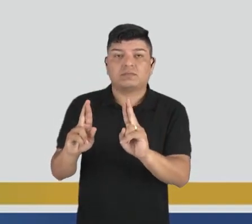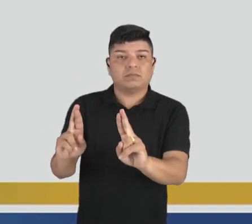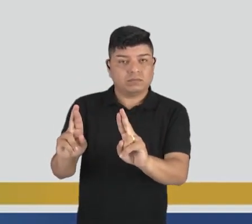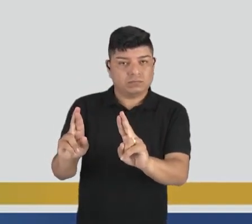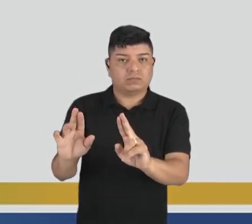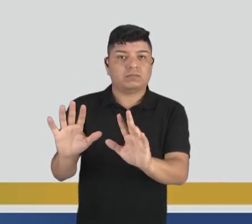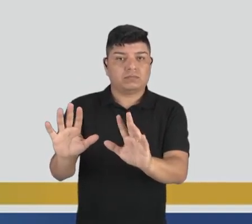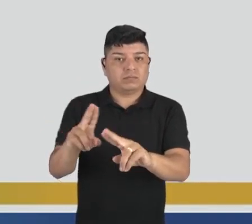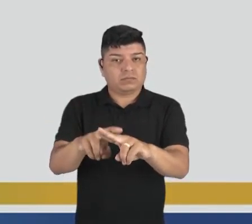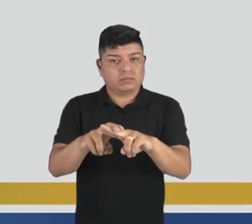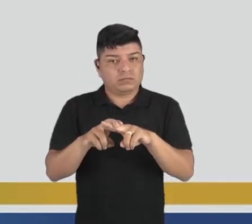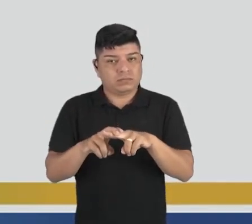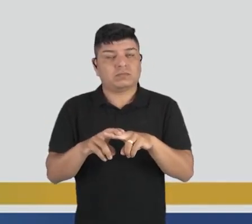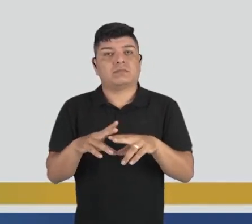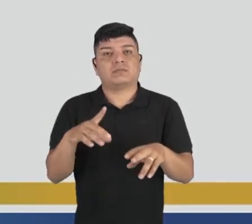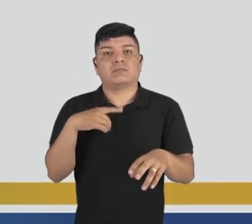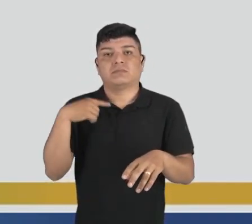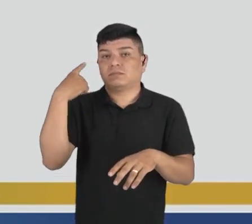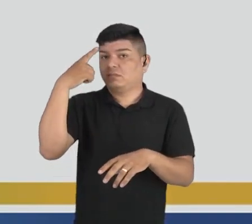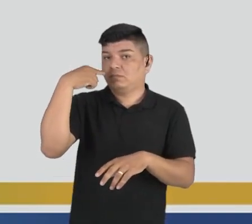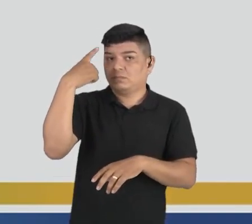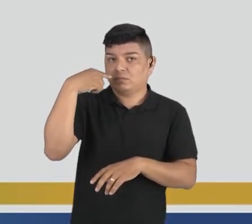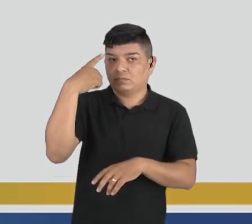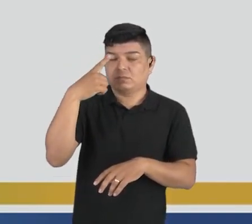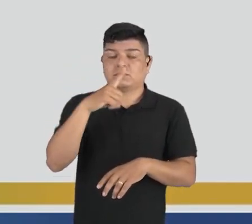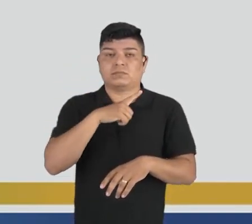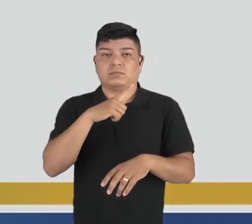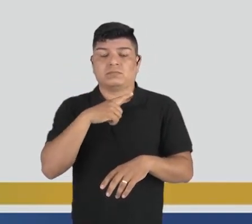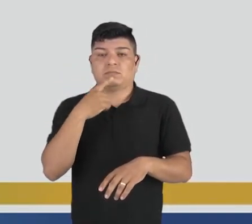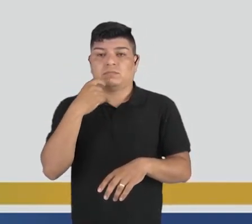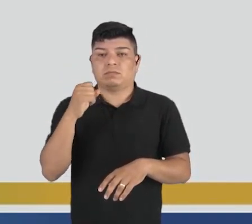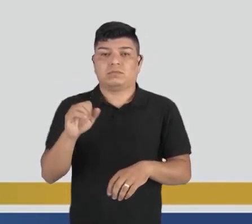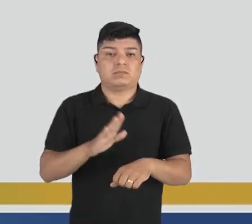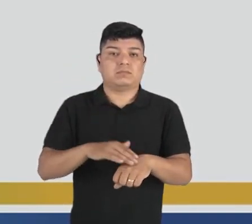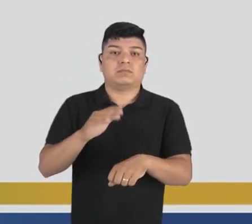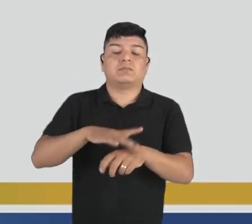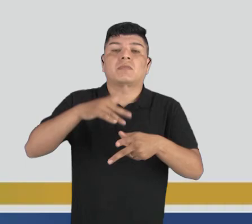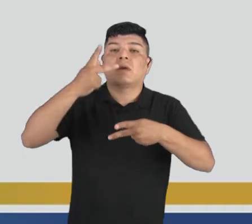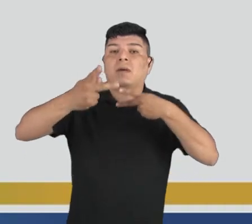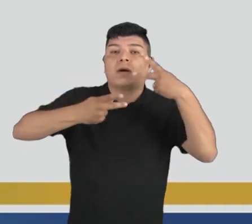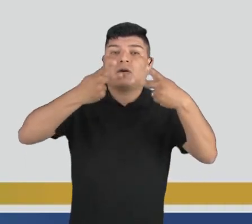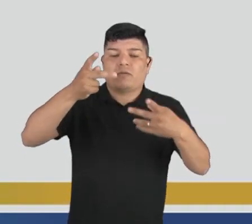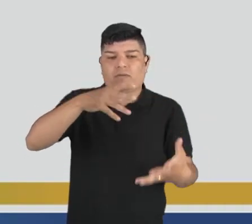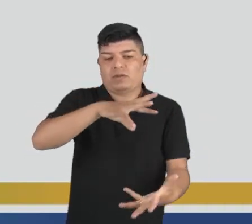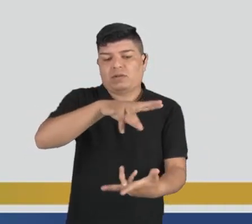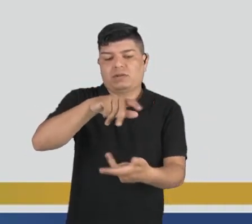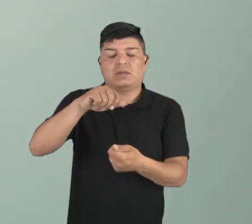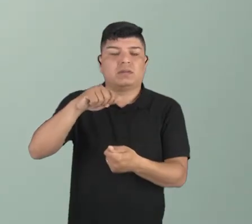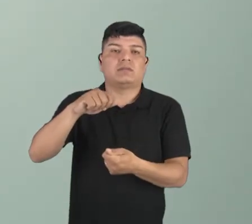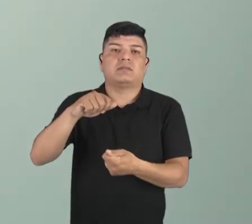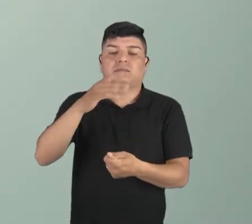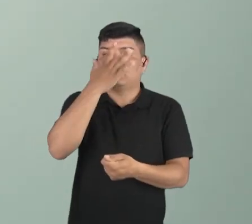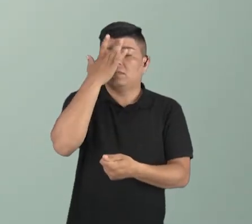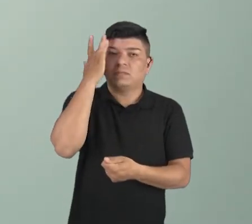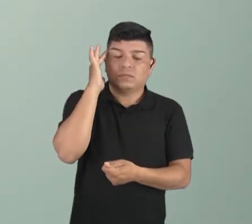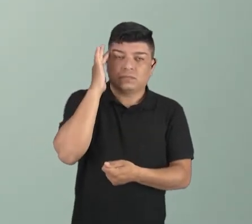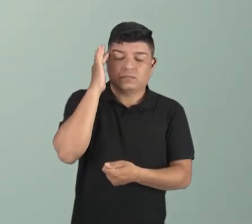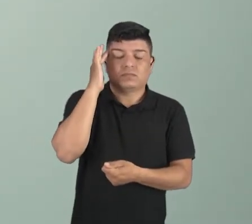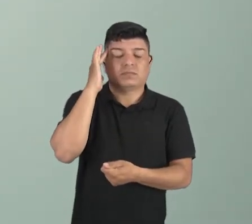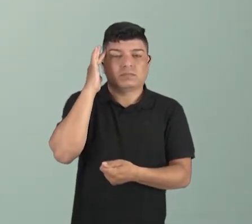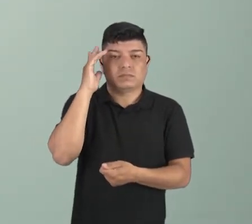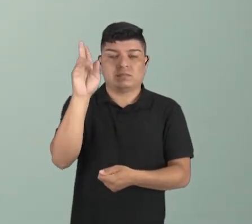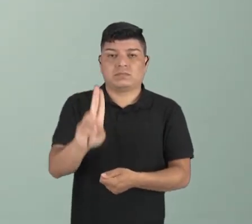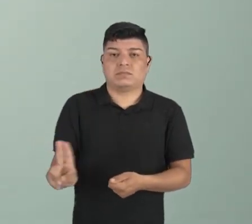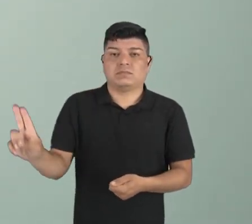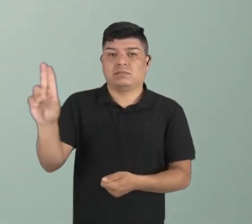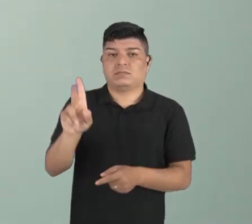tá, galera? Então, assim, o espanhol, ele é um dos idiomas mais falados do mundo, né? Pessoas que